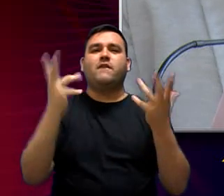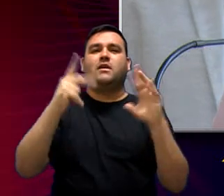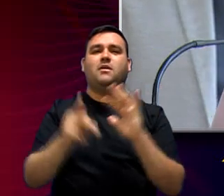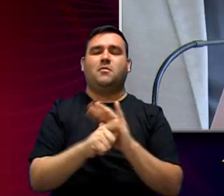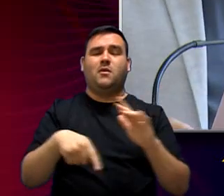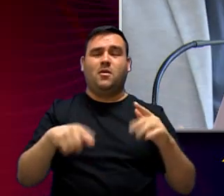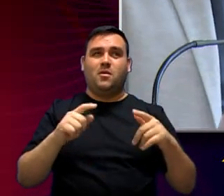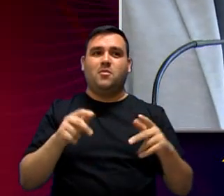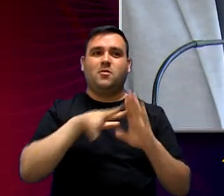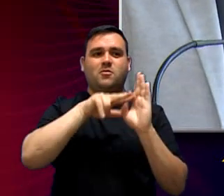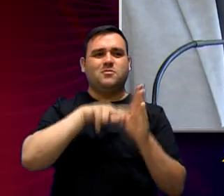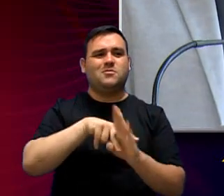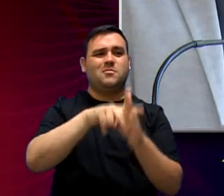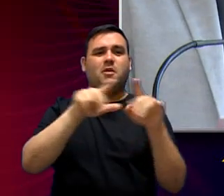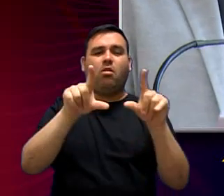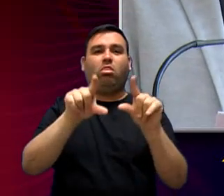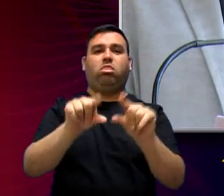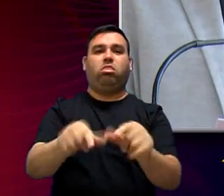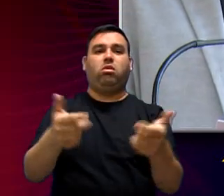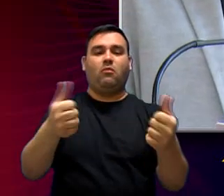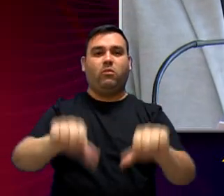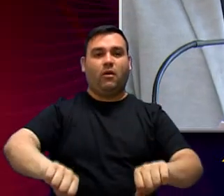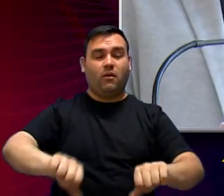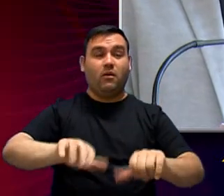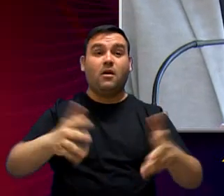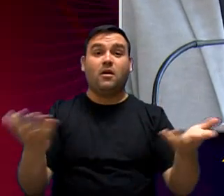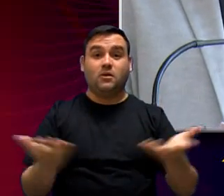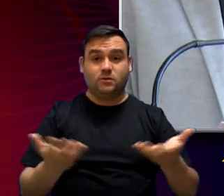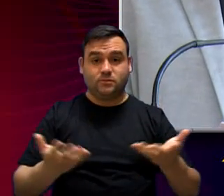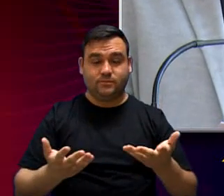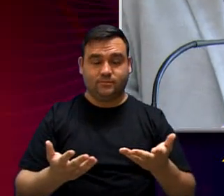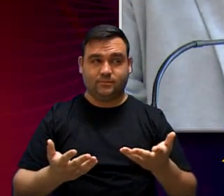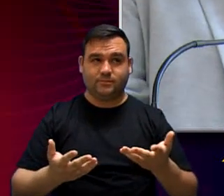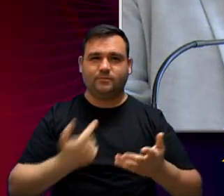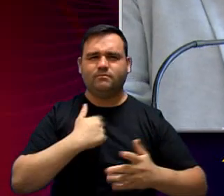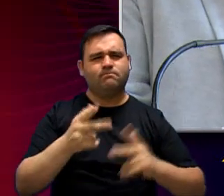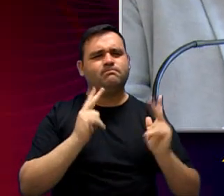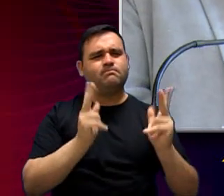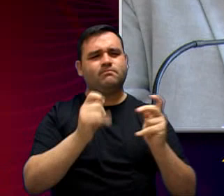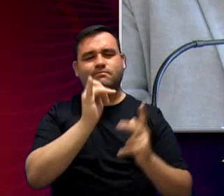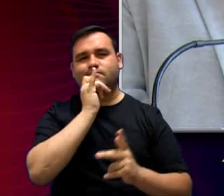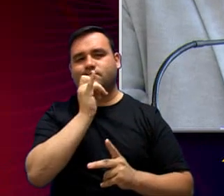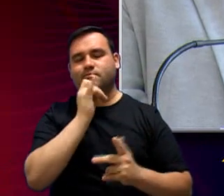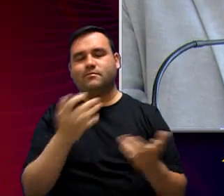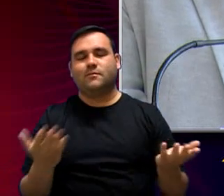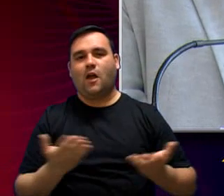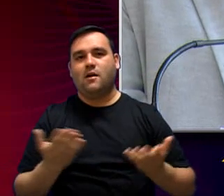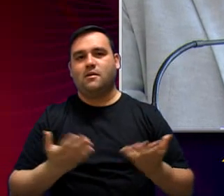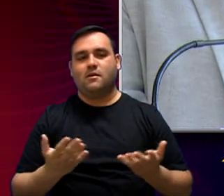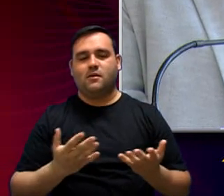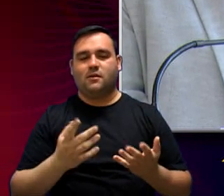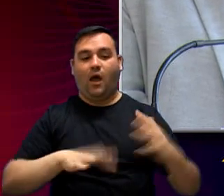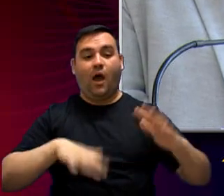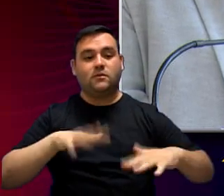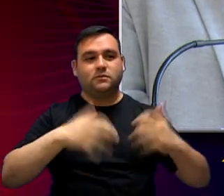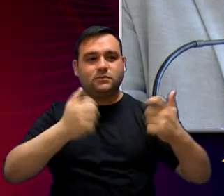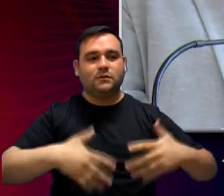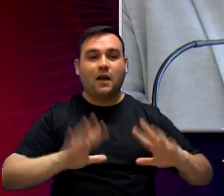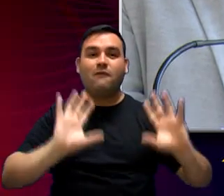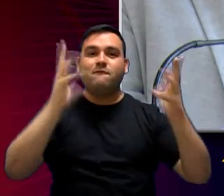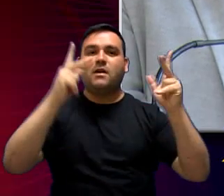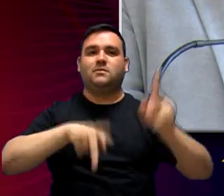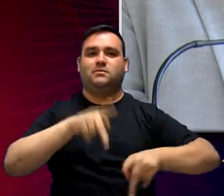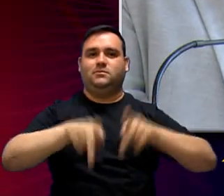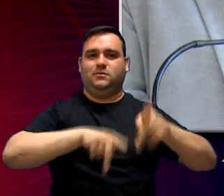do tropeiro a cada ano ela decai, né? Decai. E com isso, eu vejo, por exemplo, quando se fala em festejo